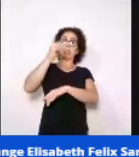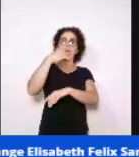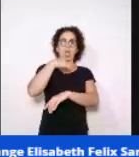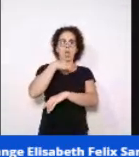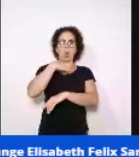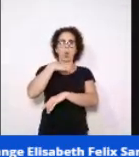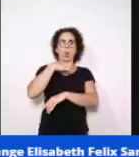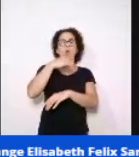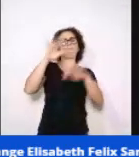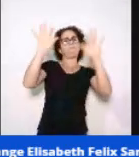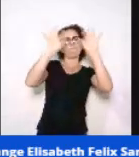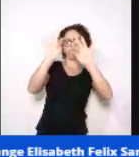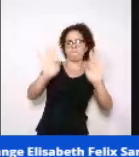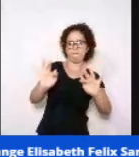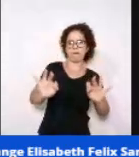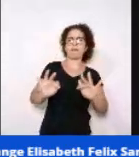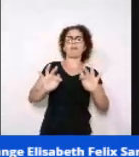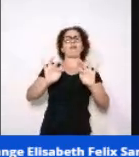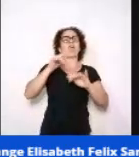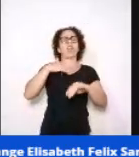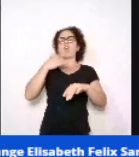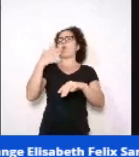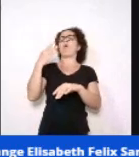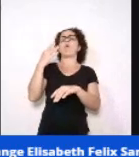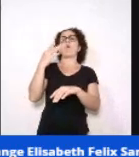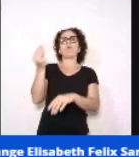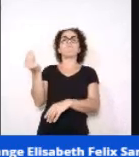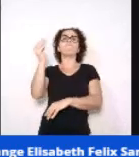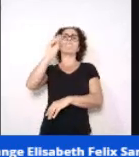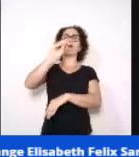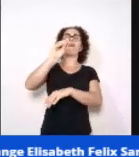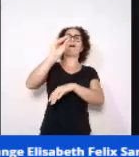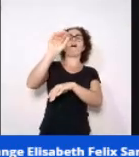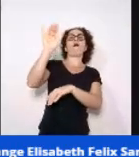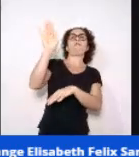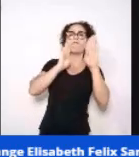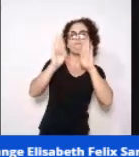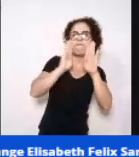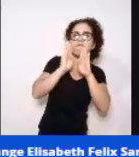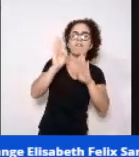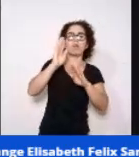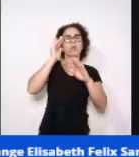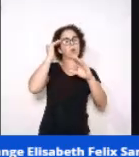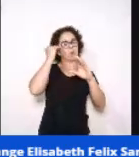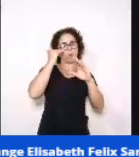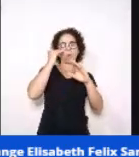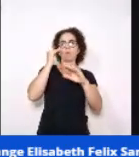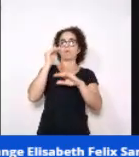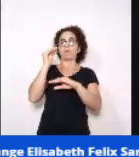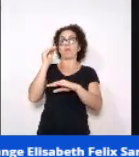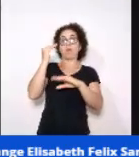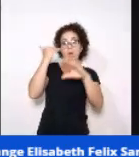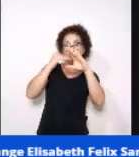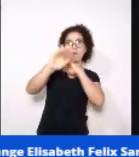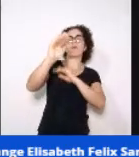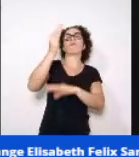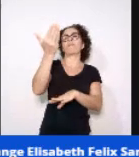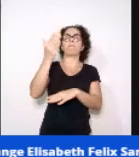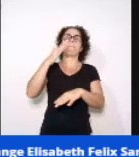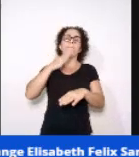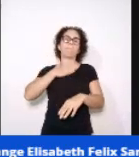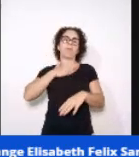vou tirar foto, eu vou divulgar. Eu compartilho a minha felicidade. Tem pessoas que guardam porque tem medo, para não